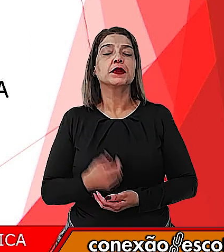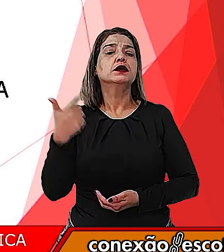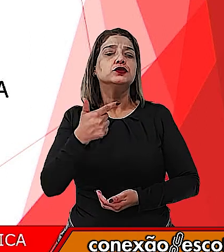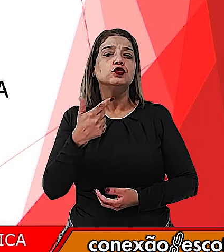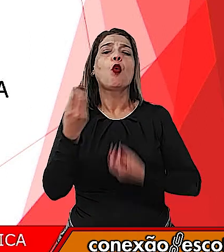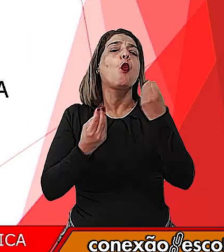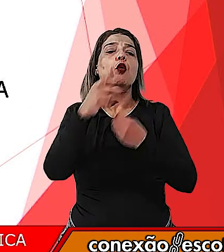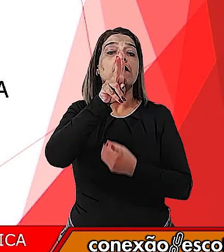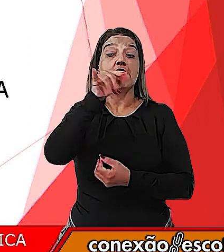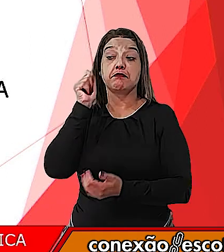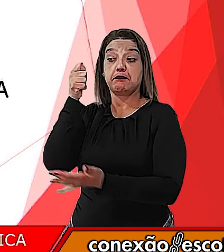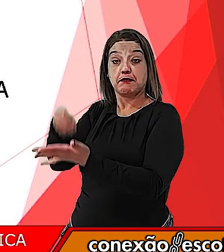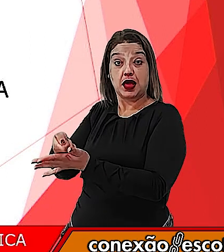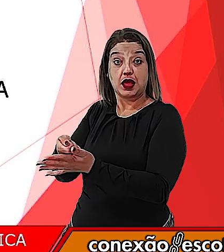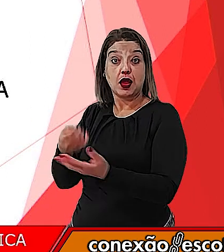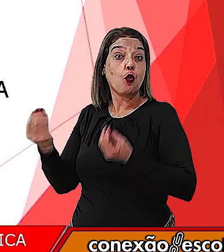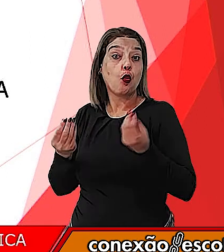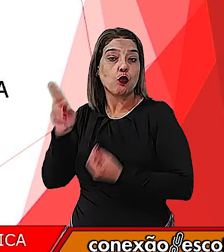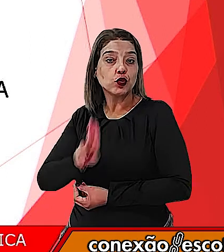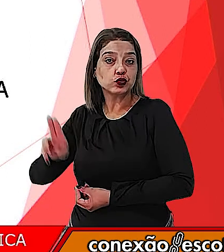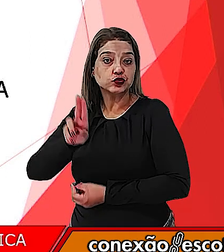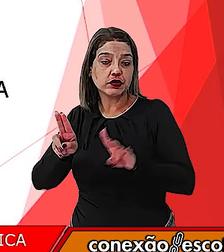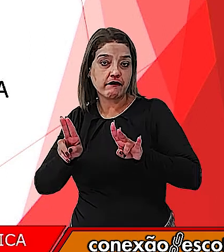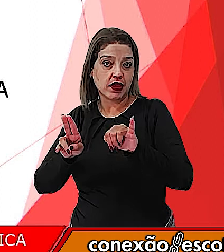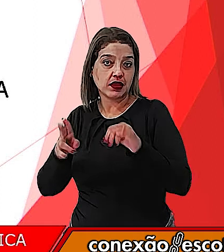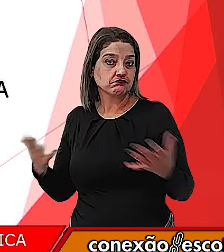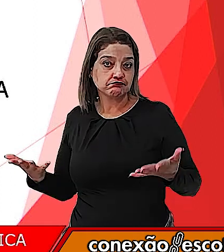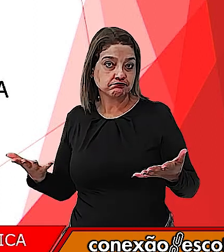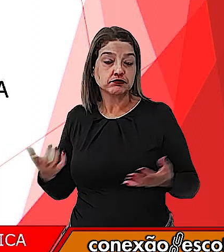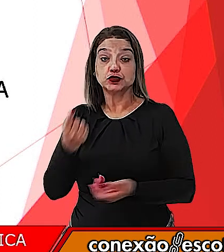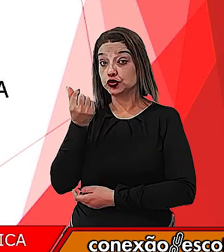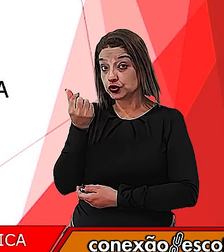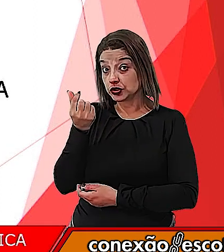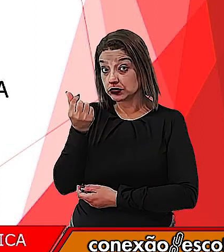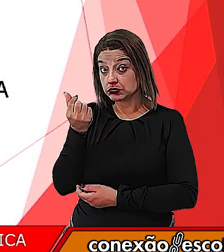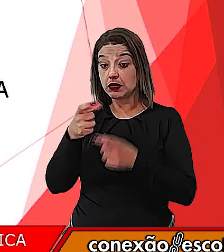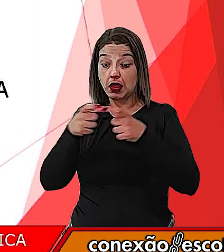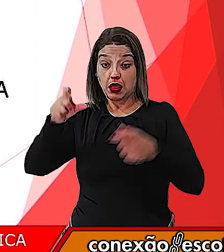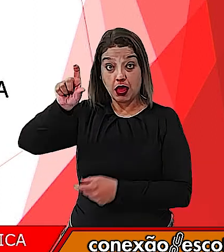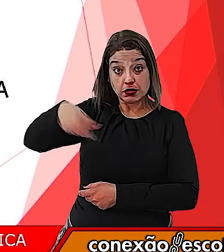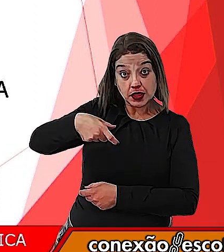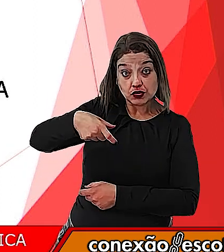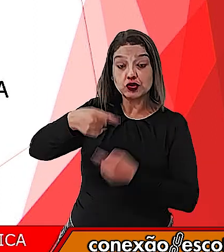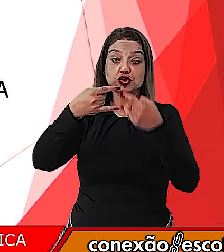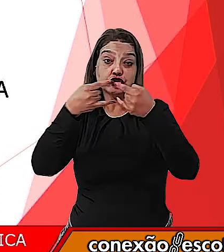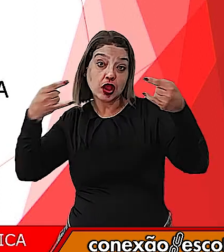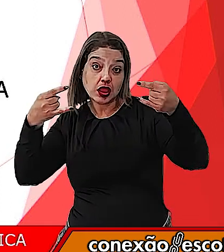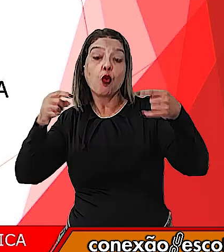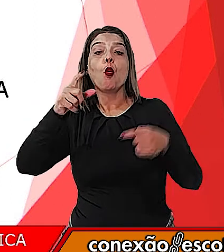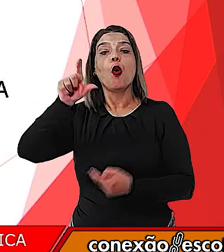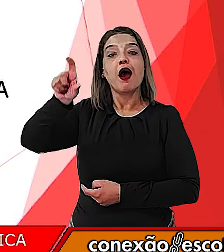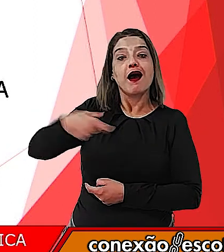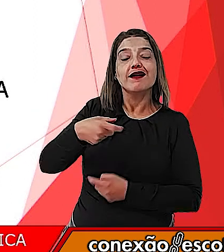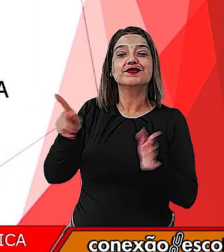de pagamento que você gostaria de utilizar para fazer as compras? Dinheiro, cartão, cheque ou